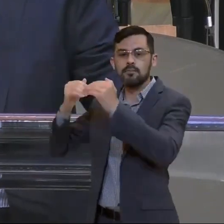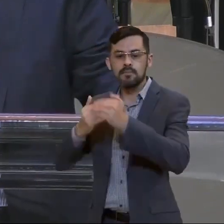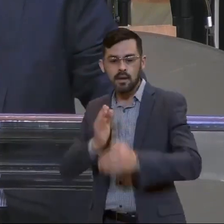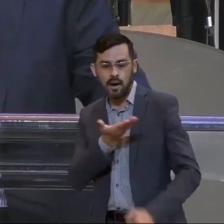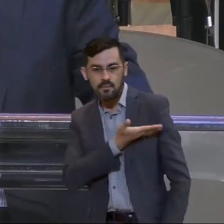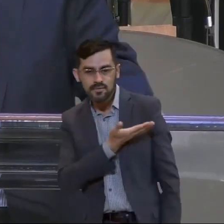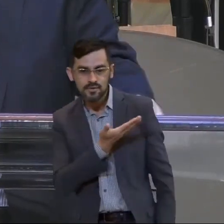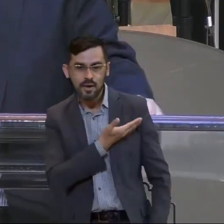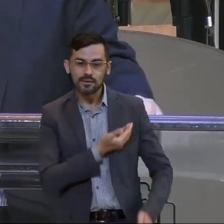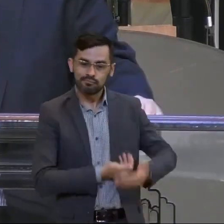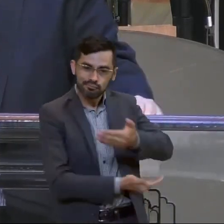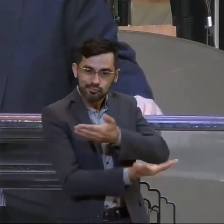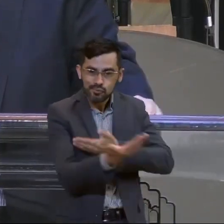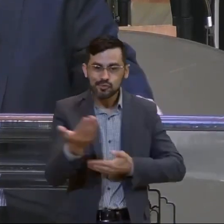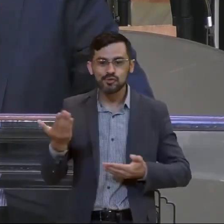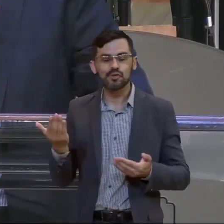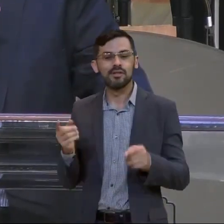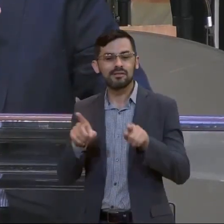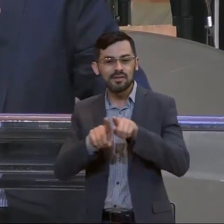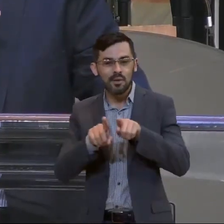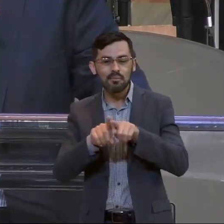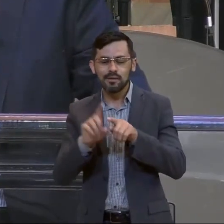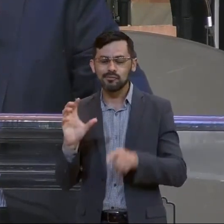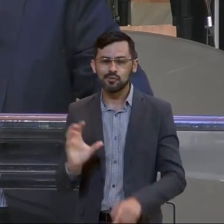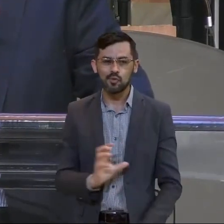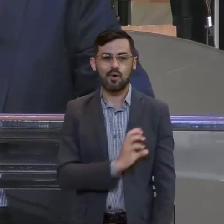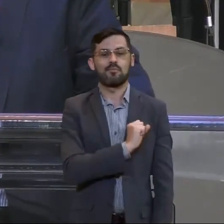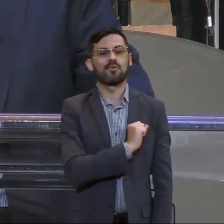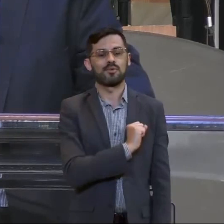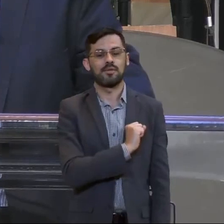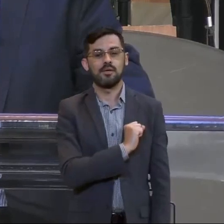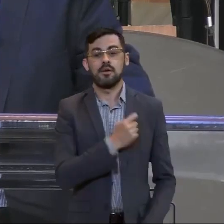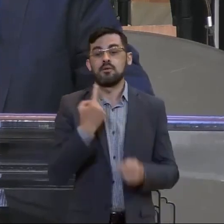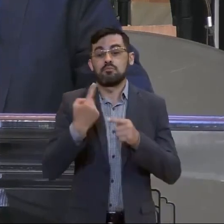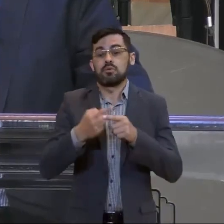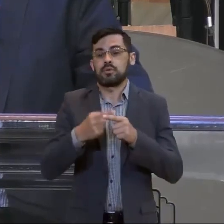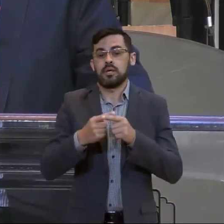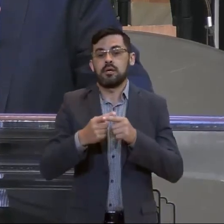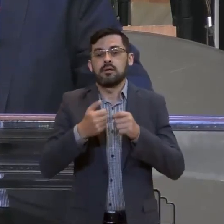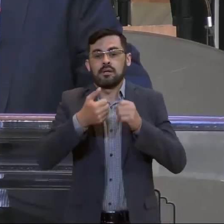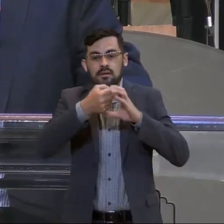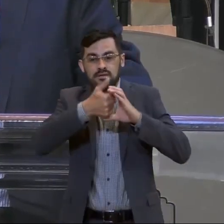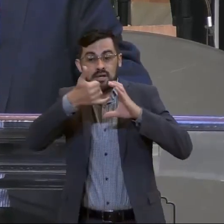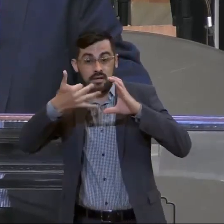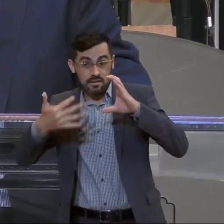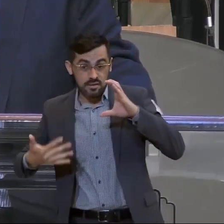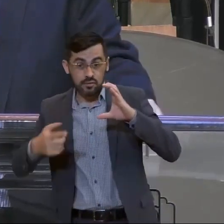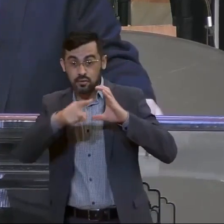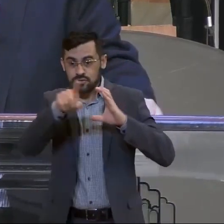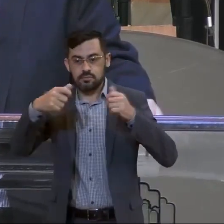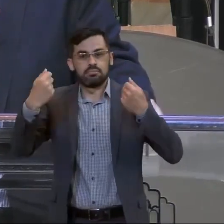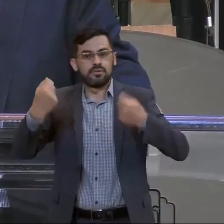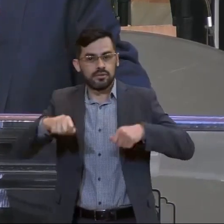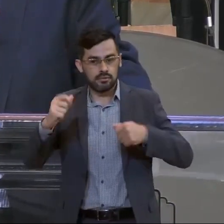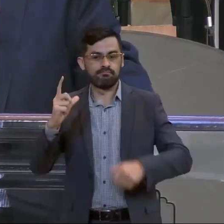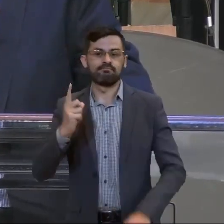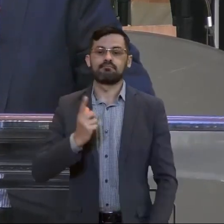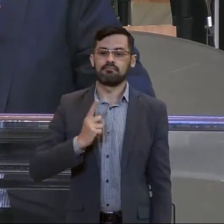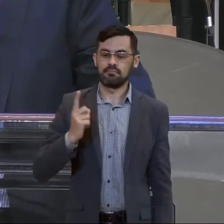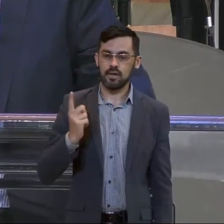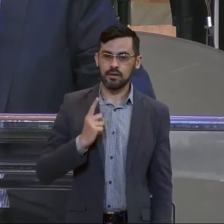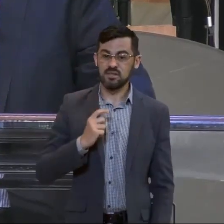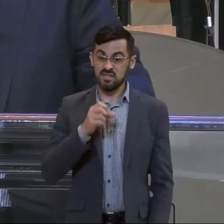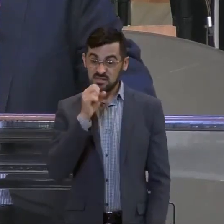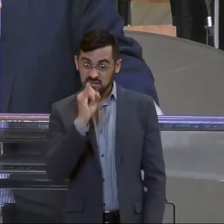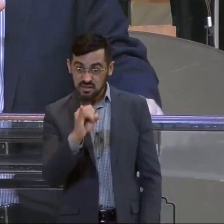amizade cristã, e a amizade cristã juntem o amor. Pois são essas as qualidades que vocês precisam ter.